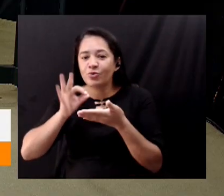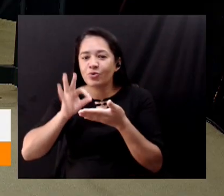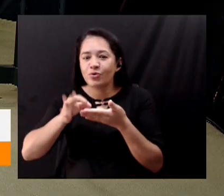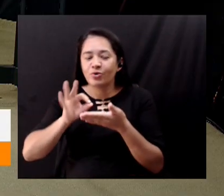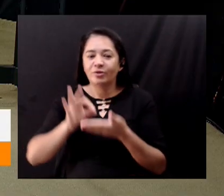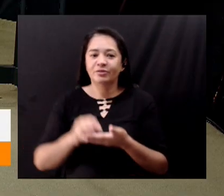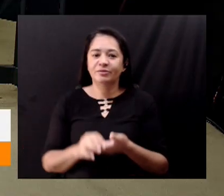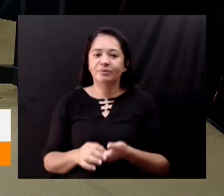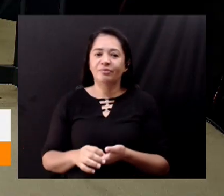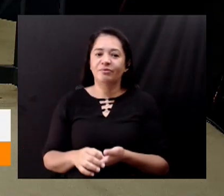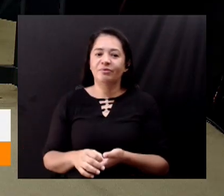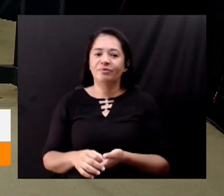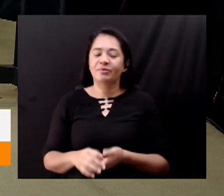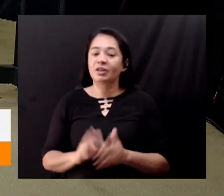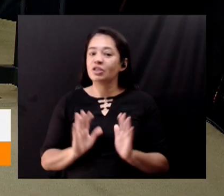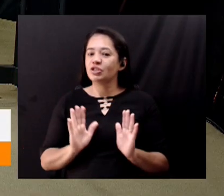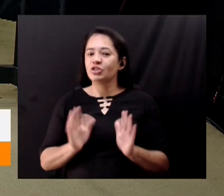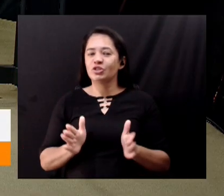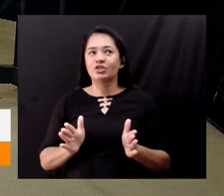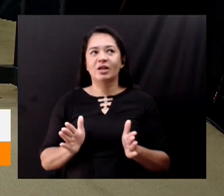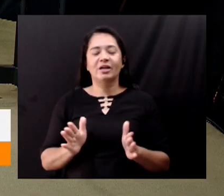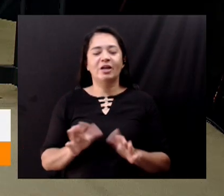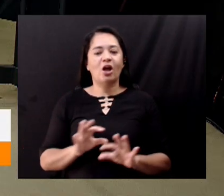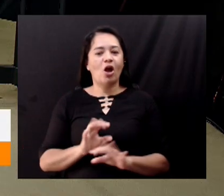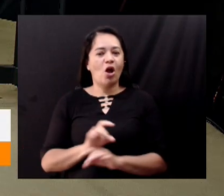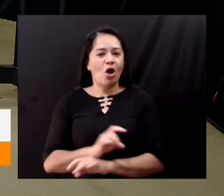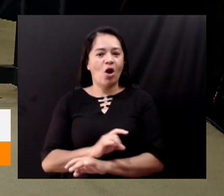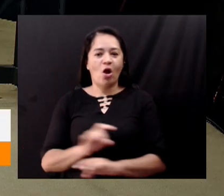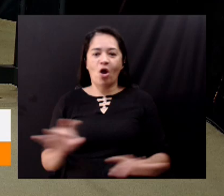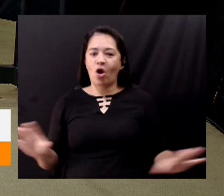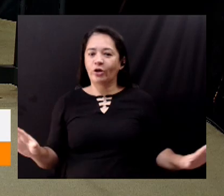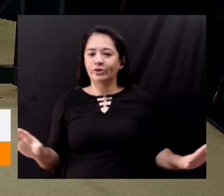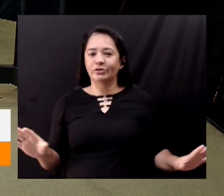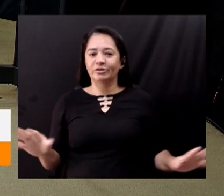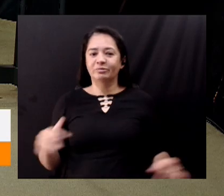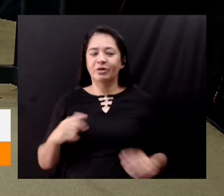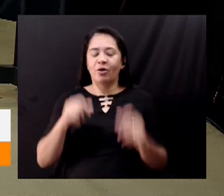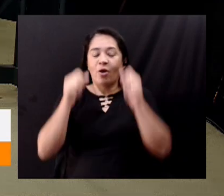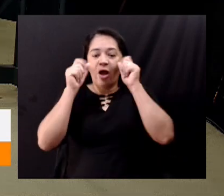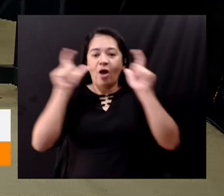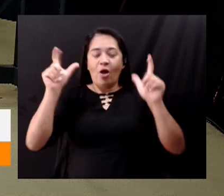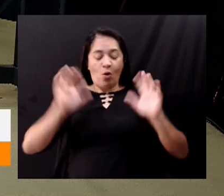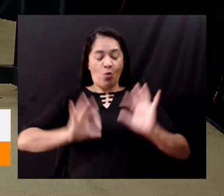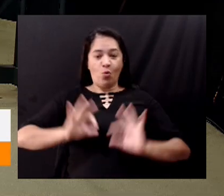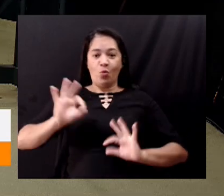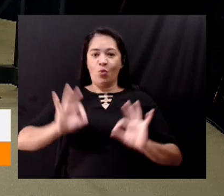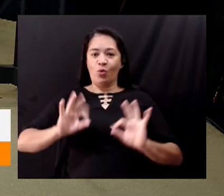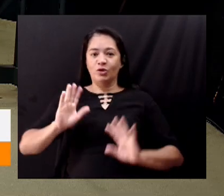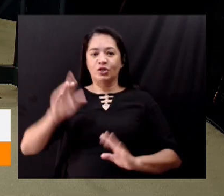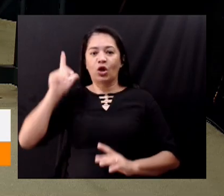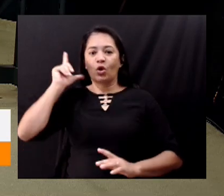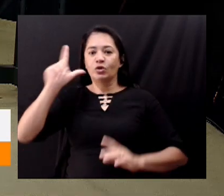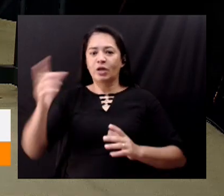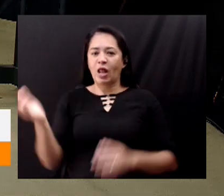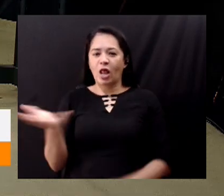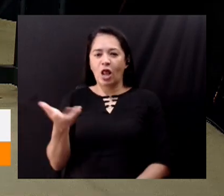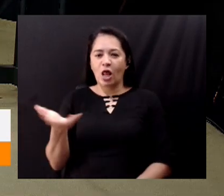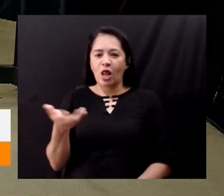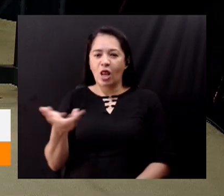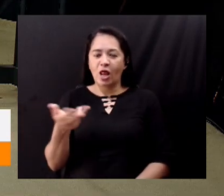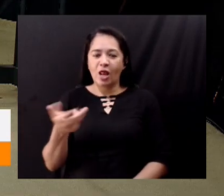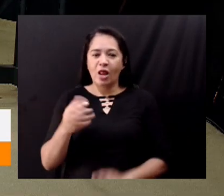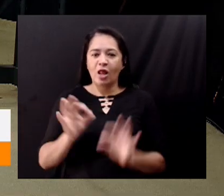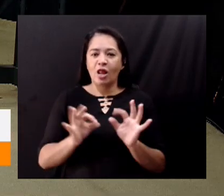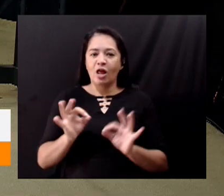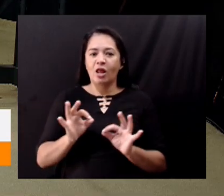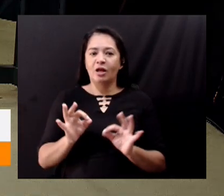café, aí sim parece que acordo, me reorganizo, e aí eu já consigo agilizar as minhas coisas, me preparar para vir